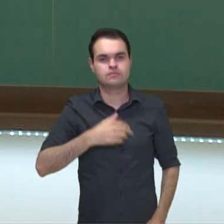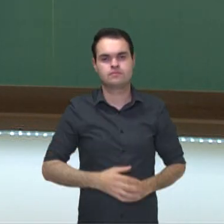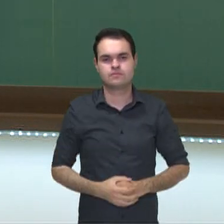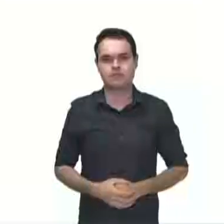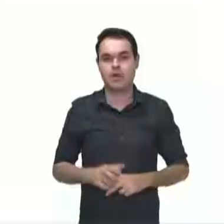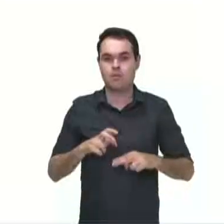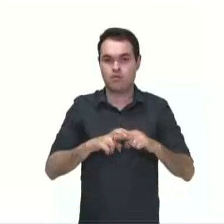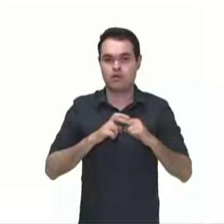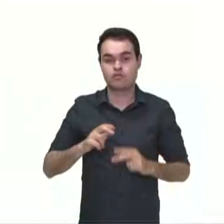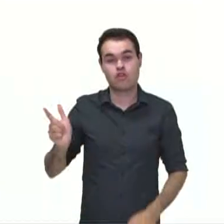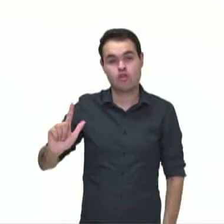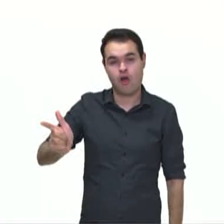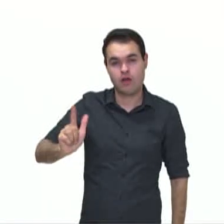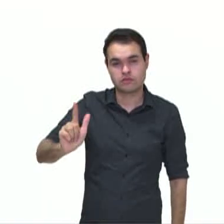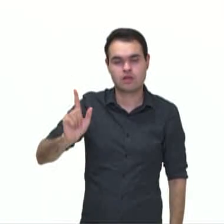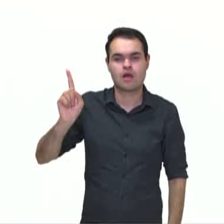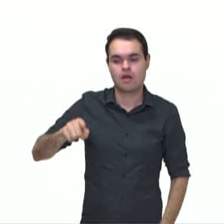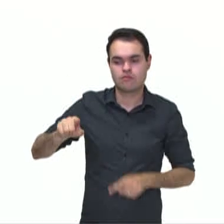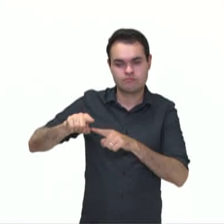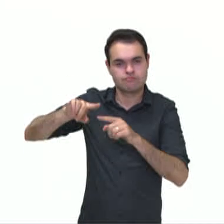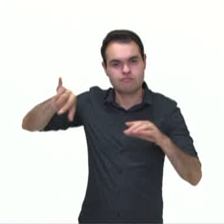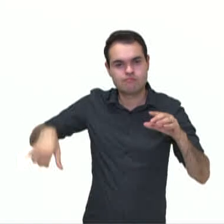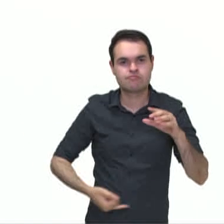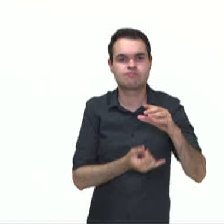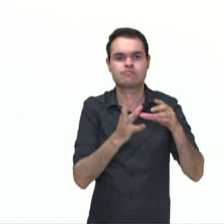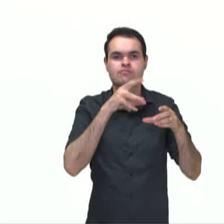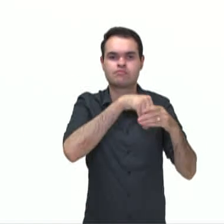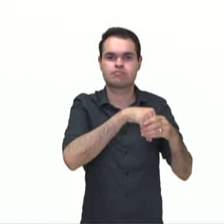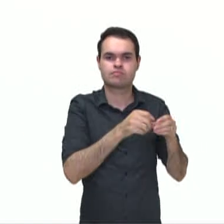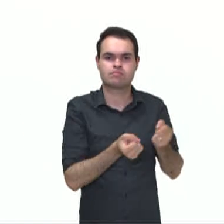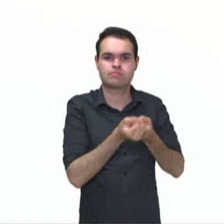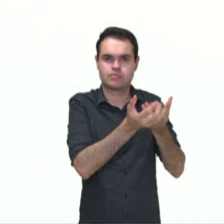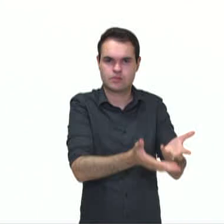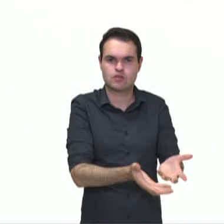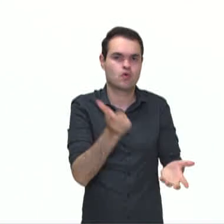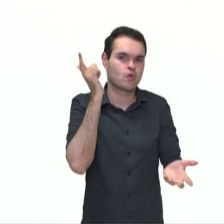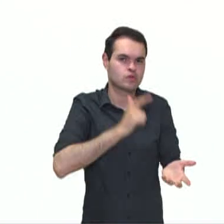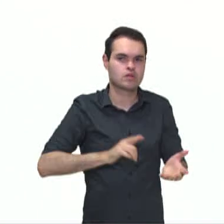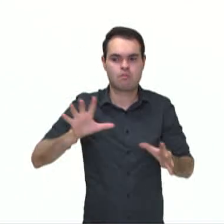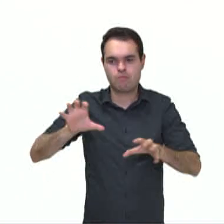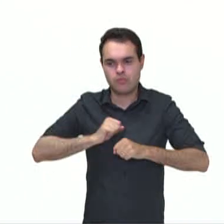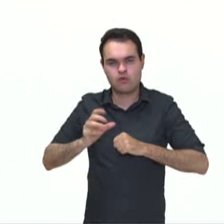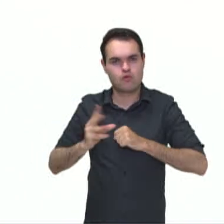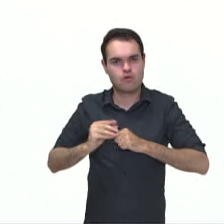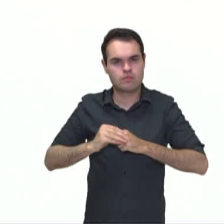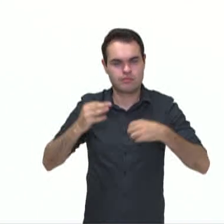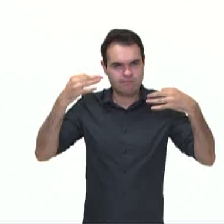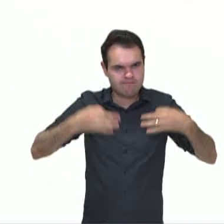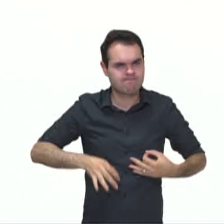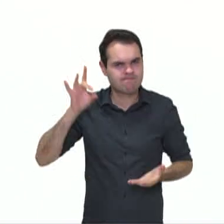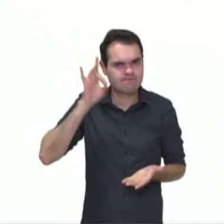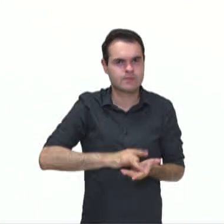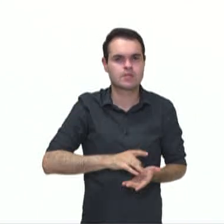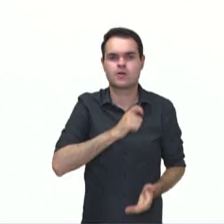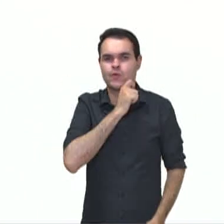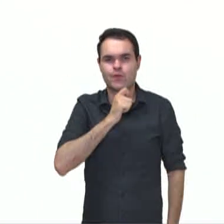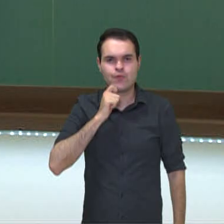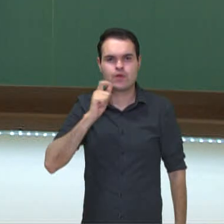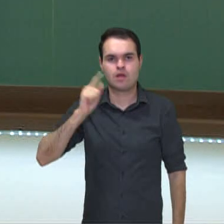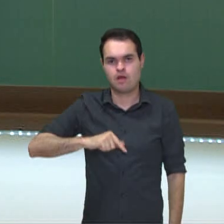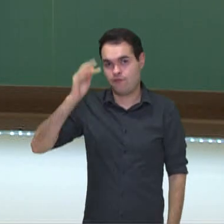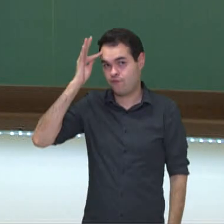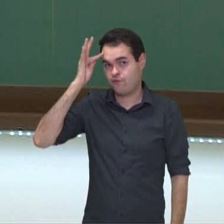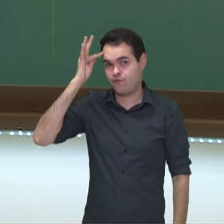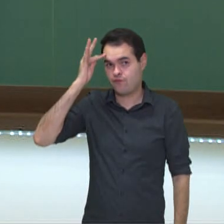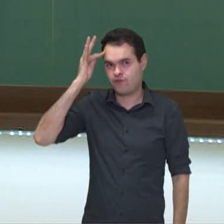lógica surge como um instrumento para se alcançar o conhecimento verdadeiro. E o Aristóteles é um filósofo